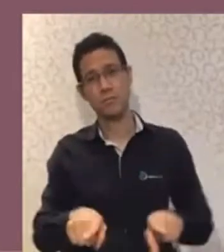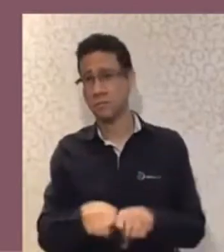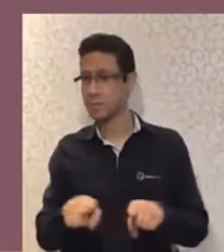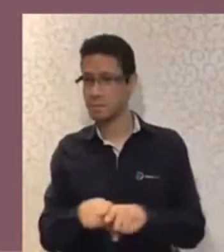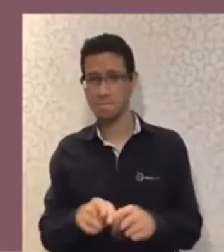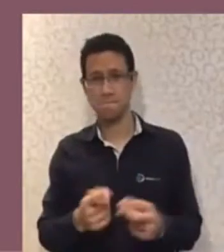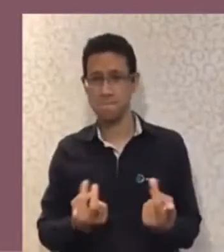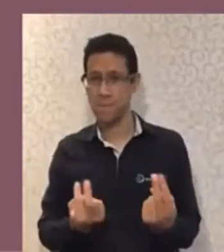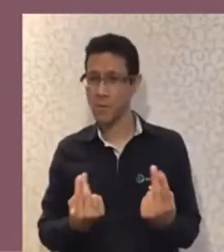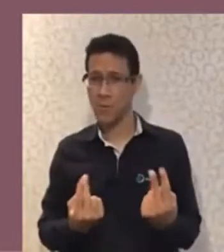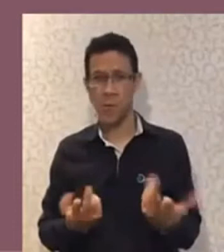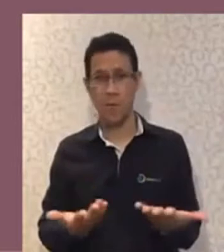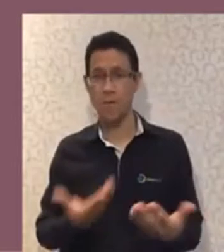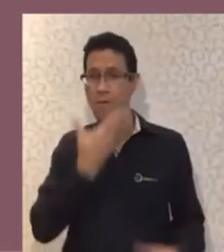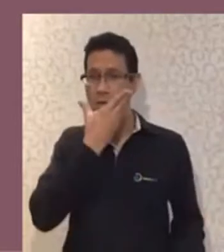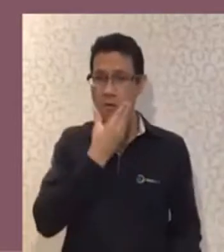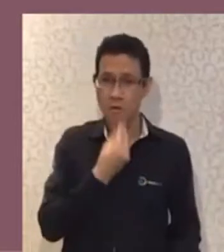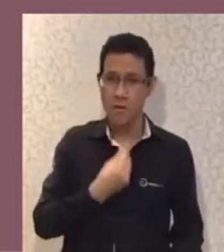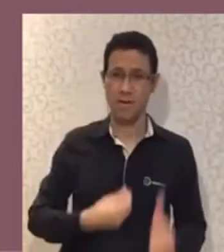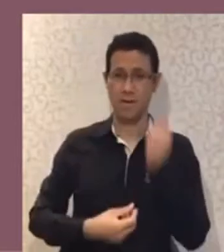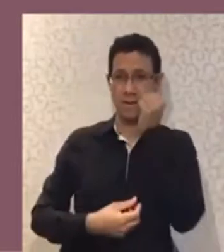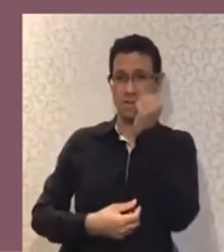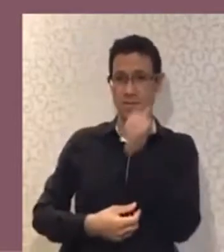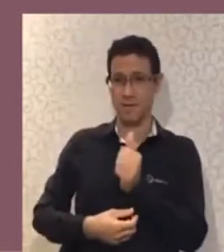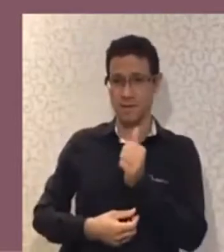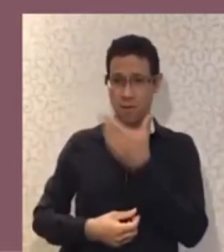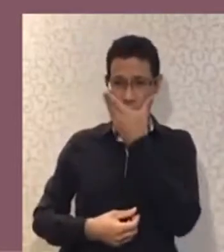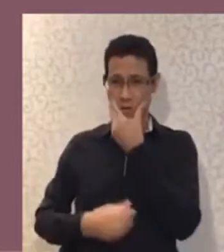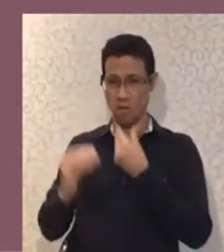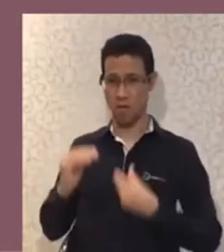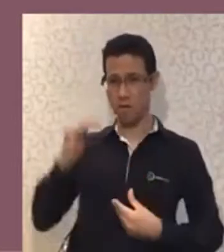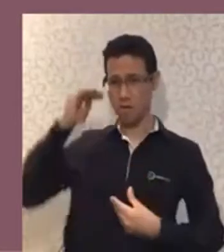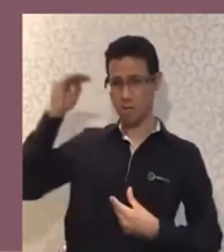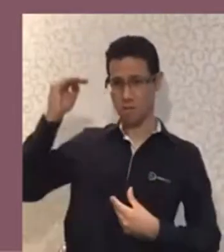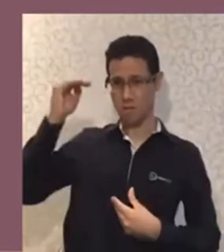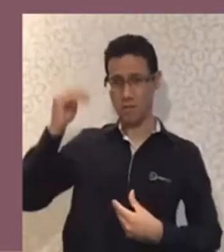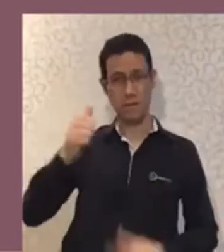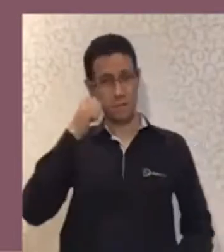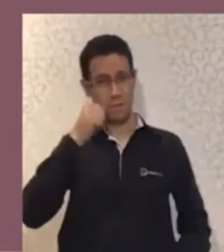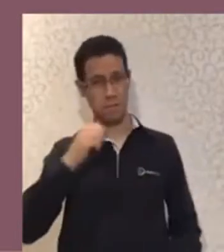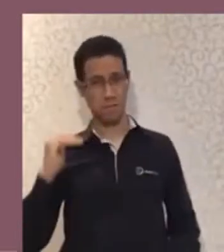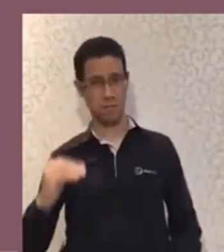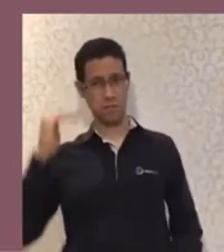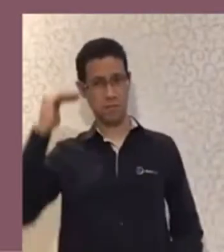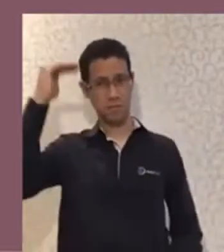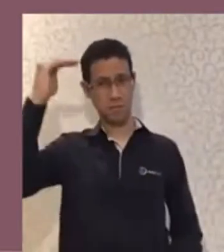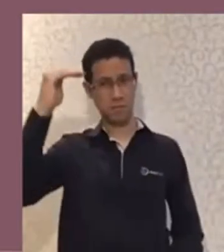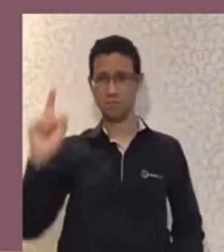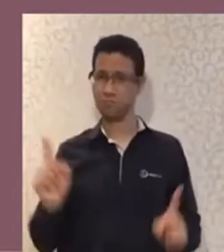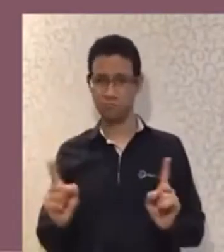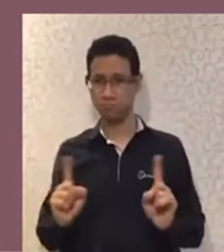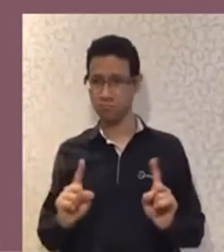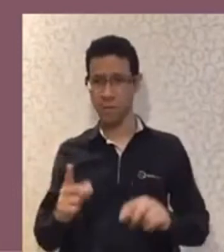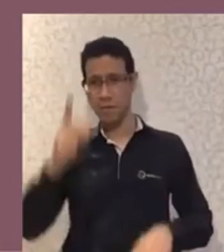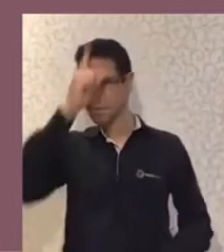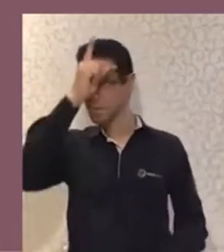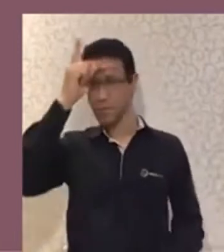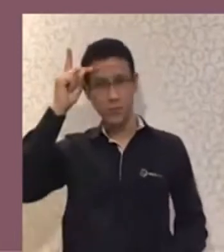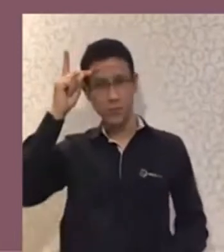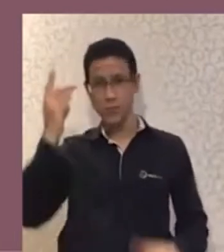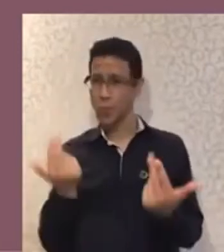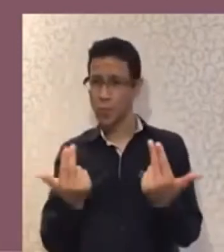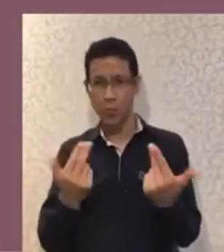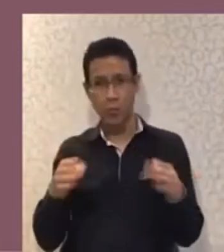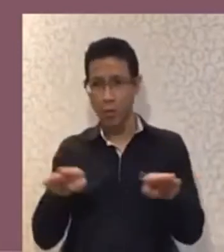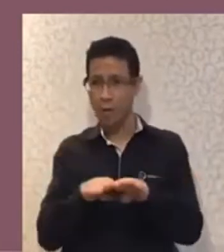Homens e mulheres, homens não são superiores a mulheres, mulheres não são superiores aos homens, são pessoas iguais. E como eles constroem e